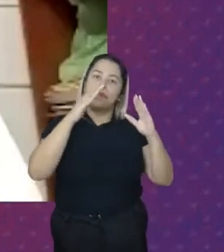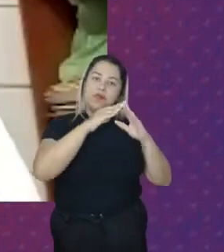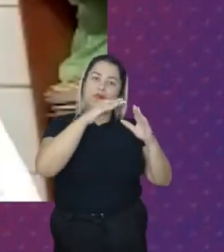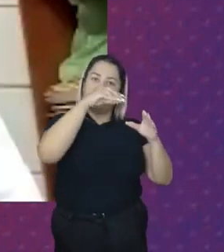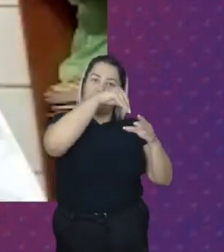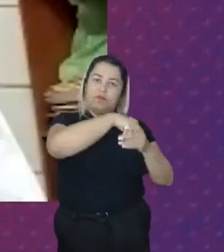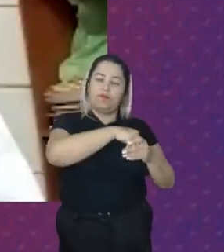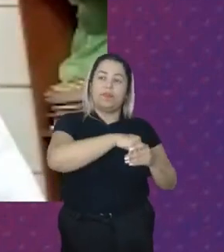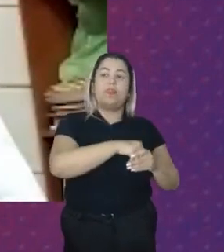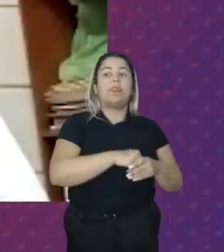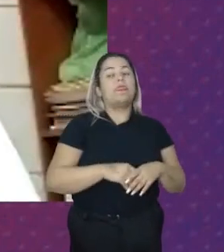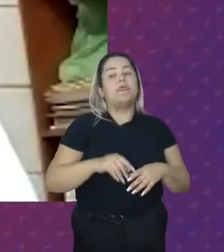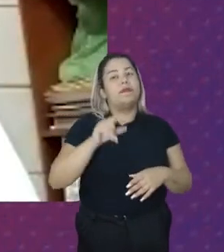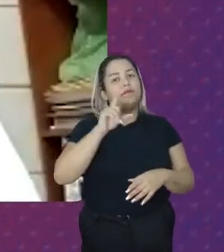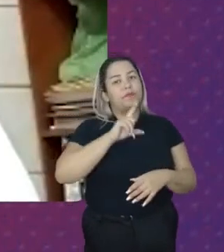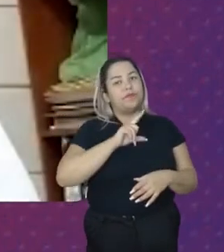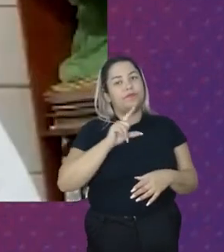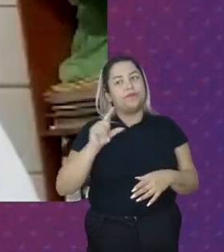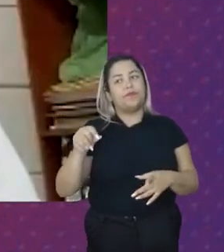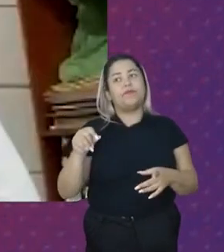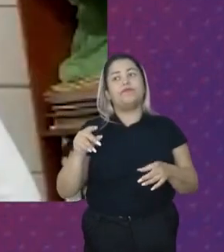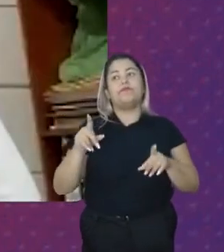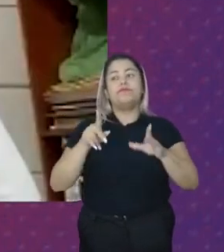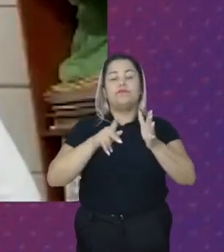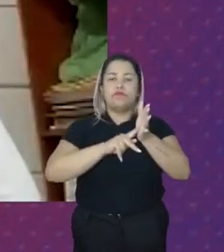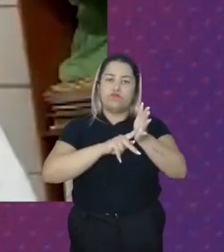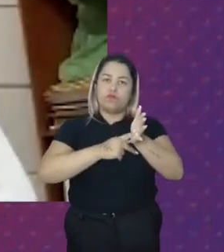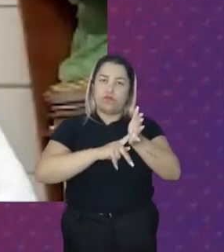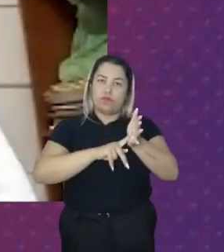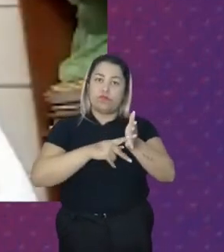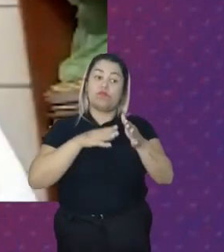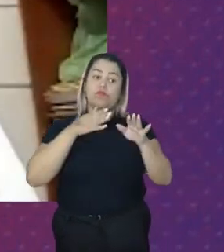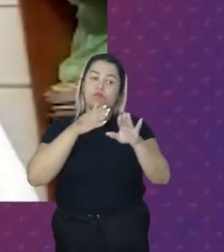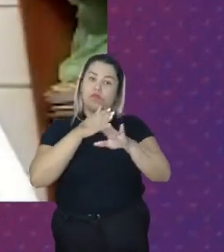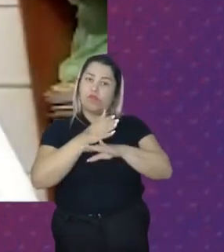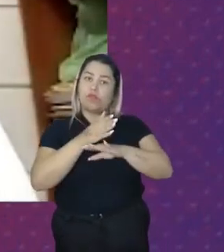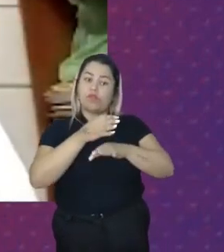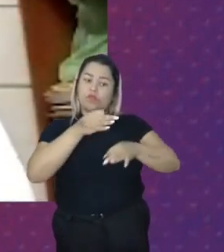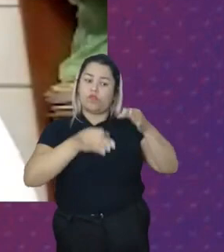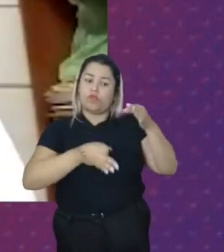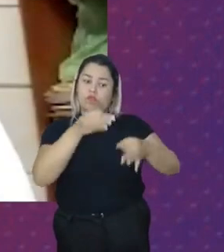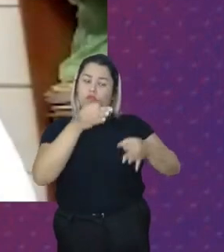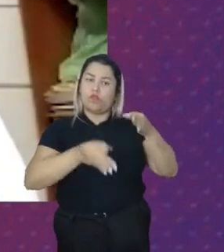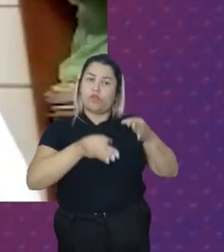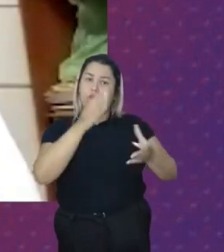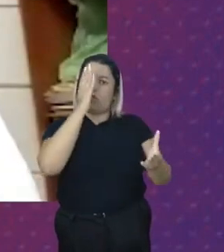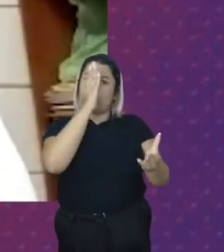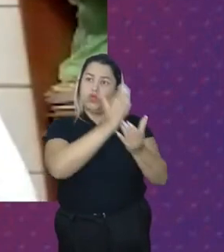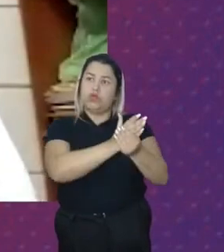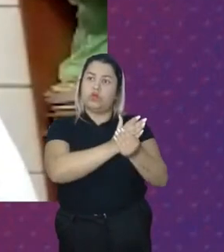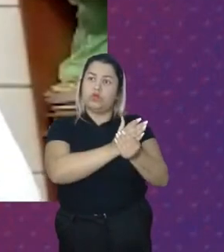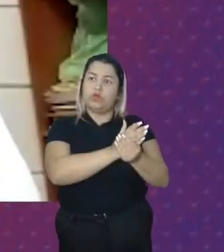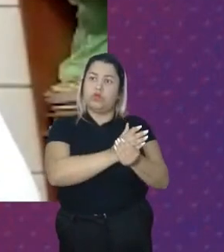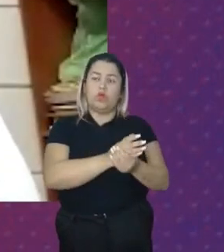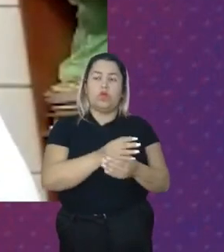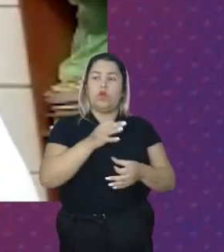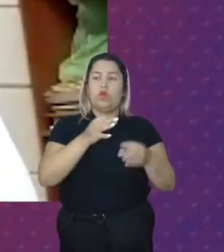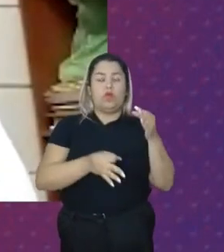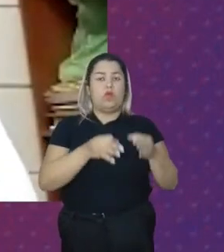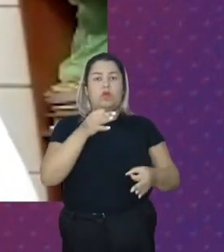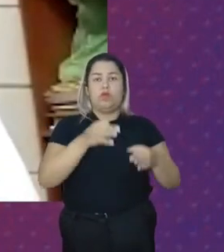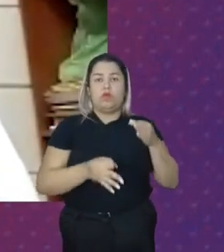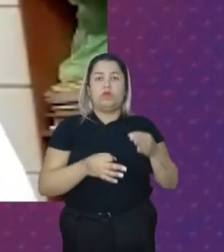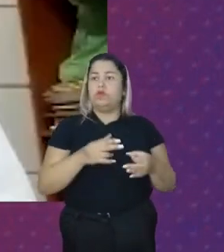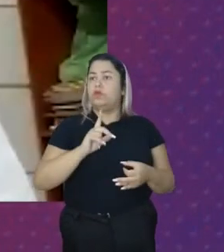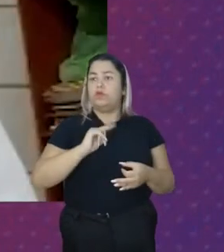Então Quando ela saía Que buscava O sindicato E o sindicato Entrava com a ação Na justiça Muitos juízes Diziam Não Não